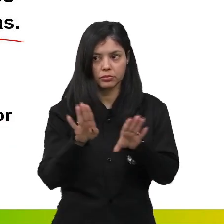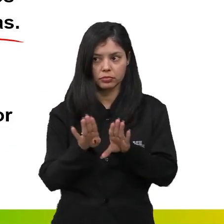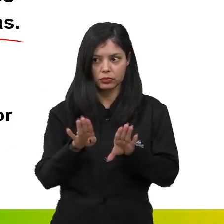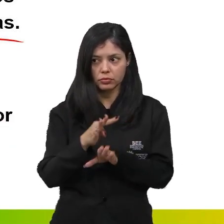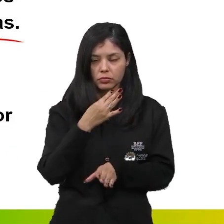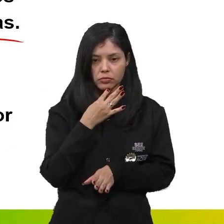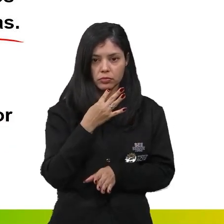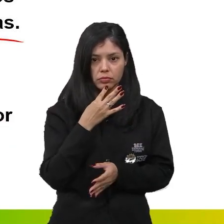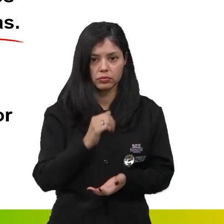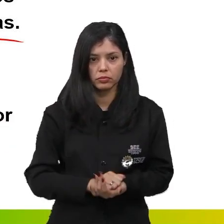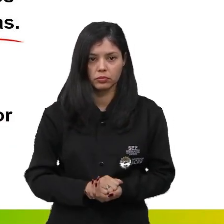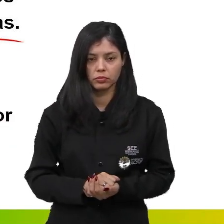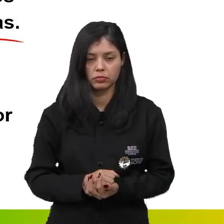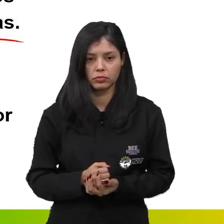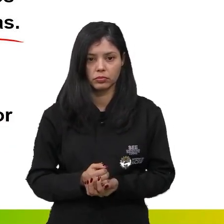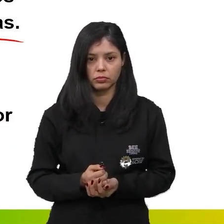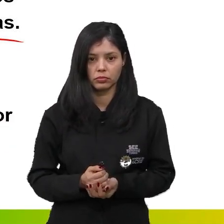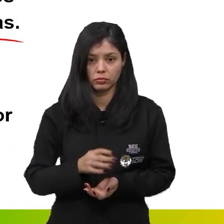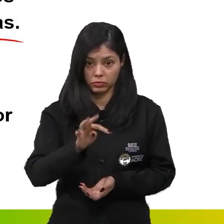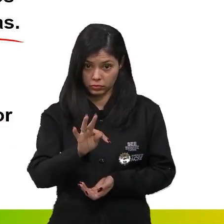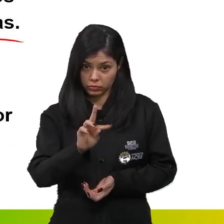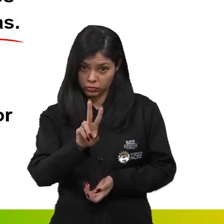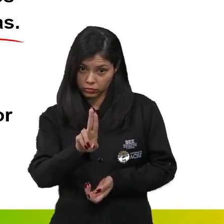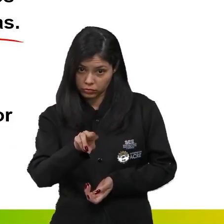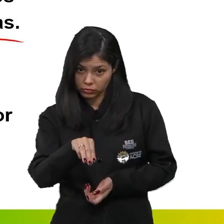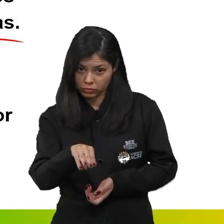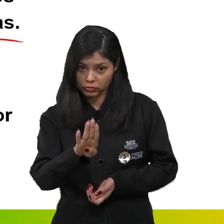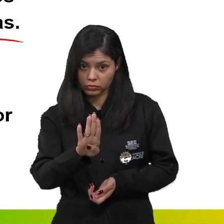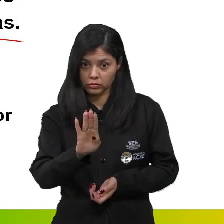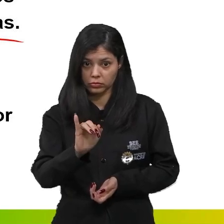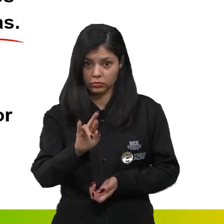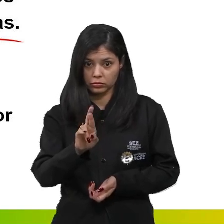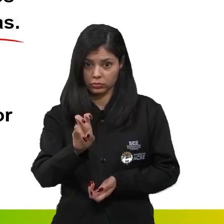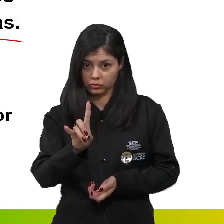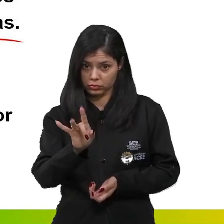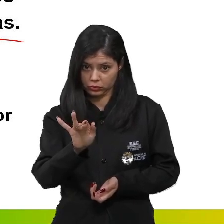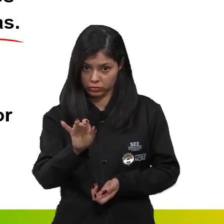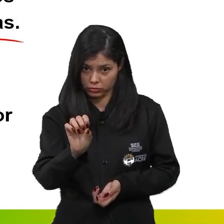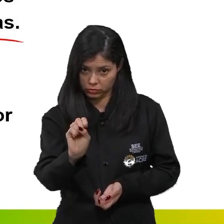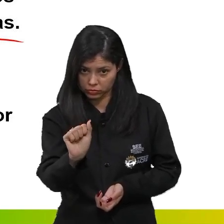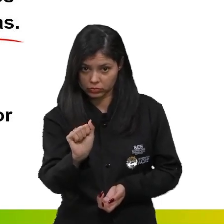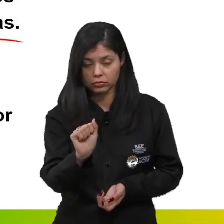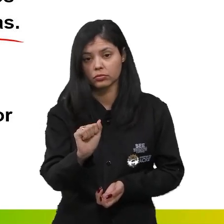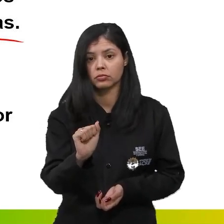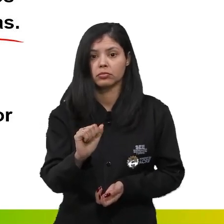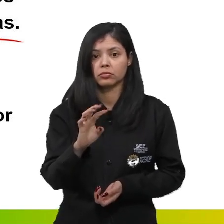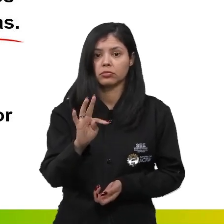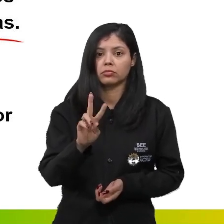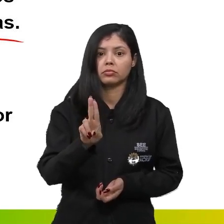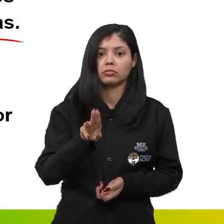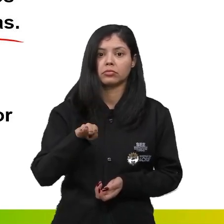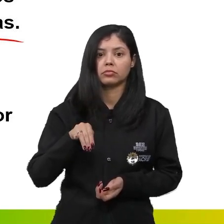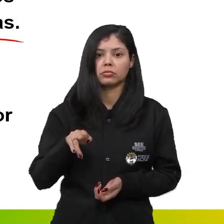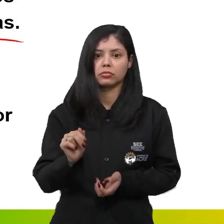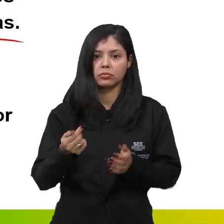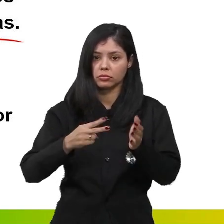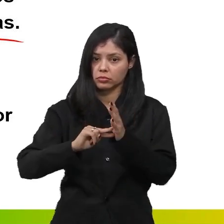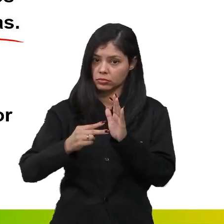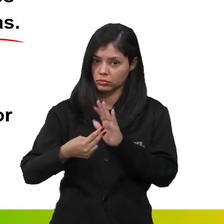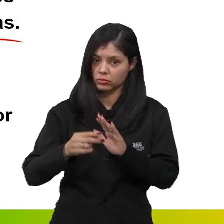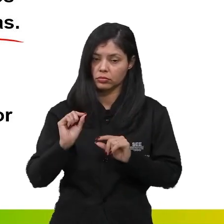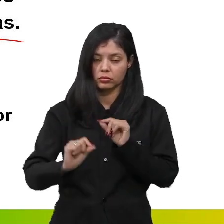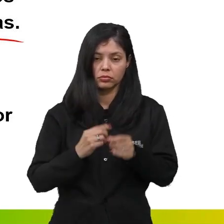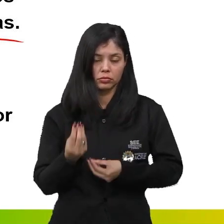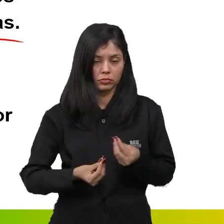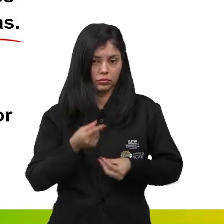eram conhecidos como tumbeiros. Gente, tumbeiros vem de tumbas. Tumba,